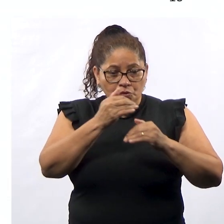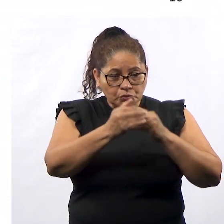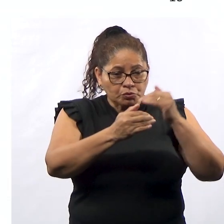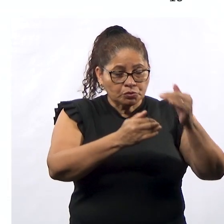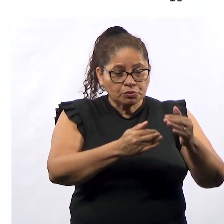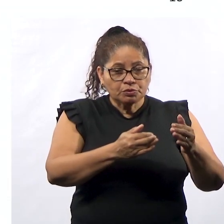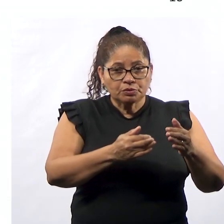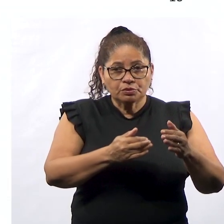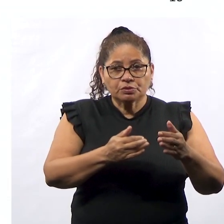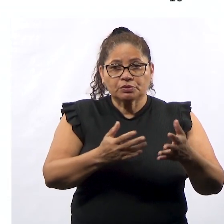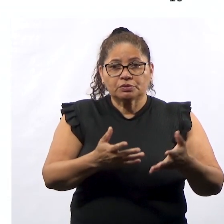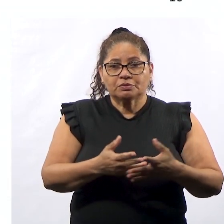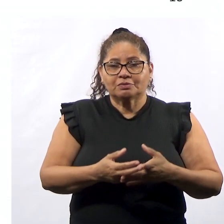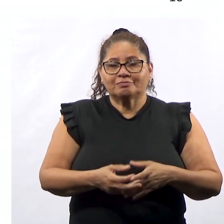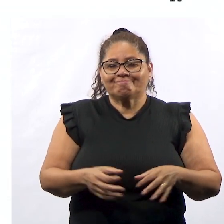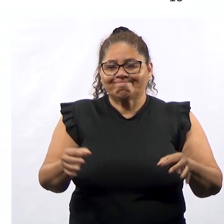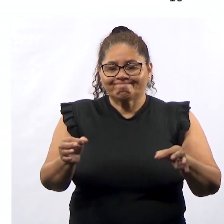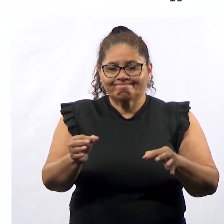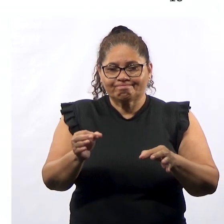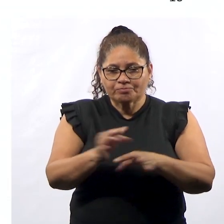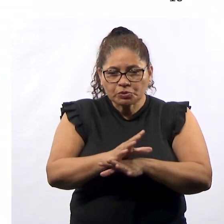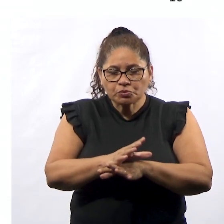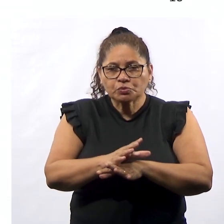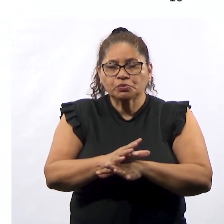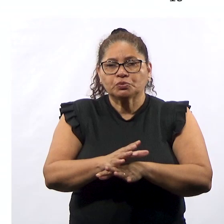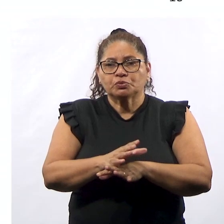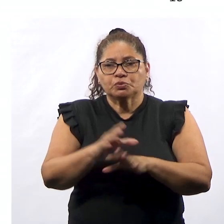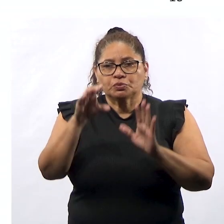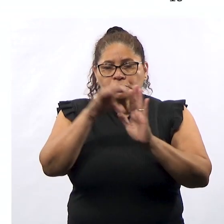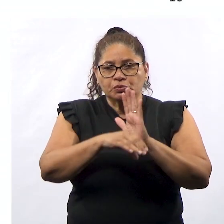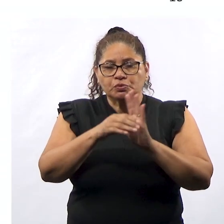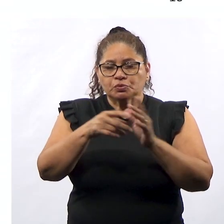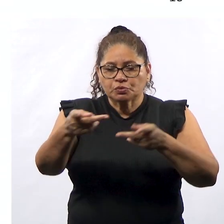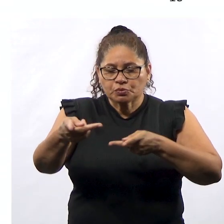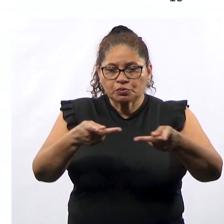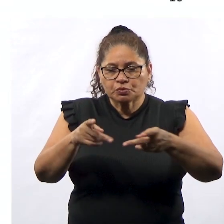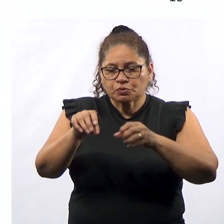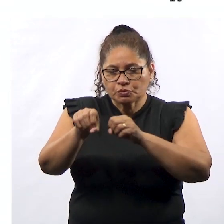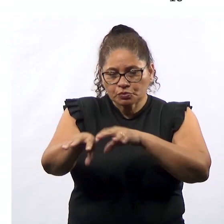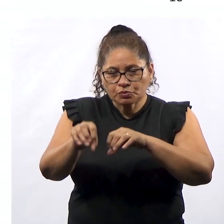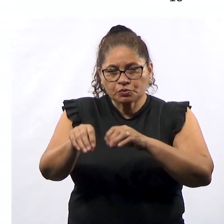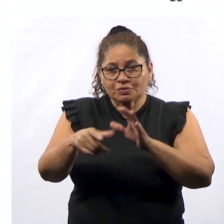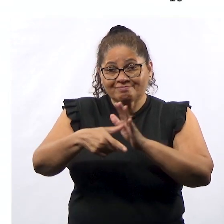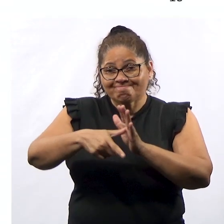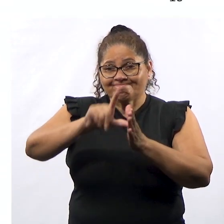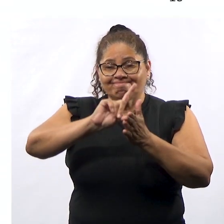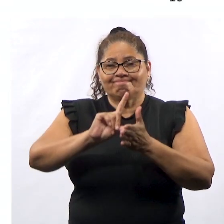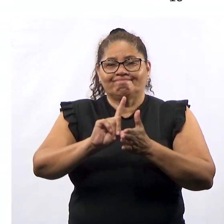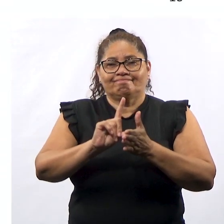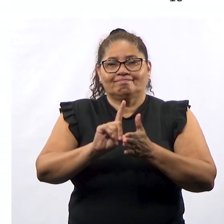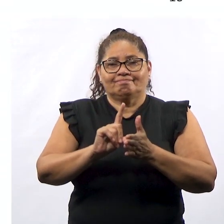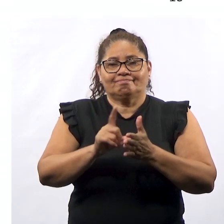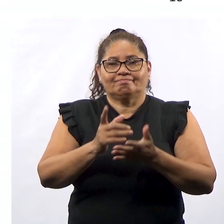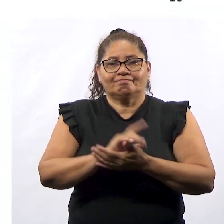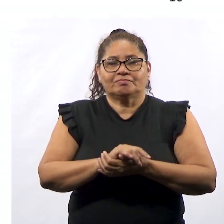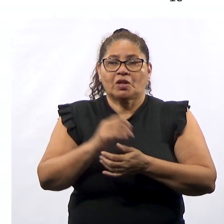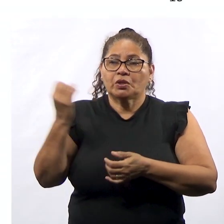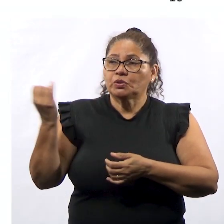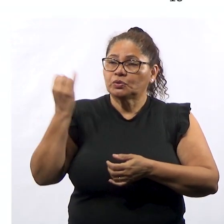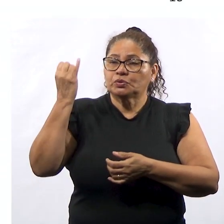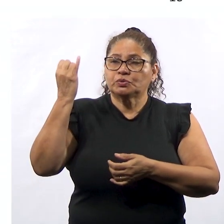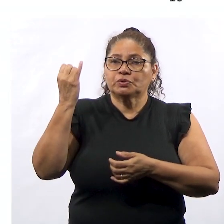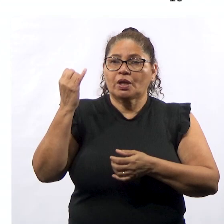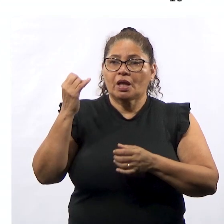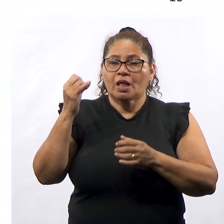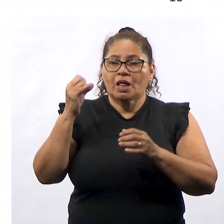processo e praxe. Então, vamos pensar. O currículo, ele é um projeto de educação, antes de mais nada. Por isso, ele é importante